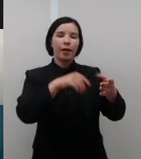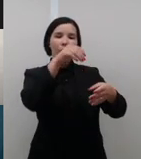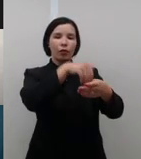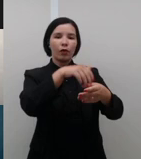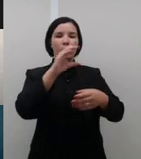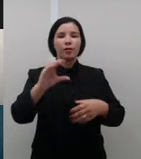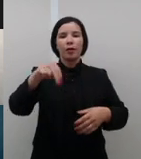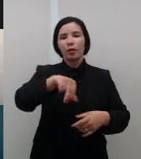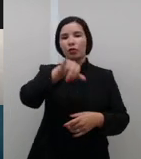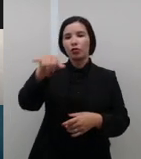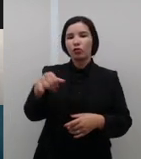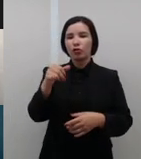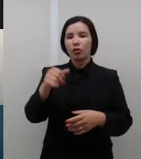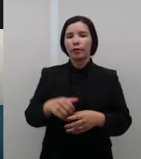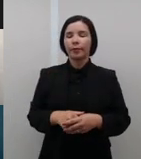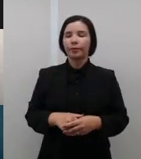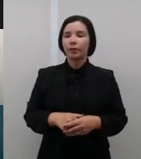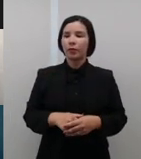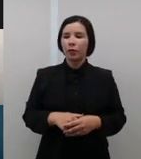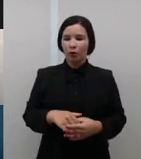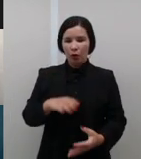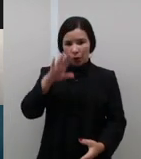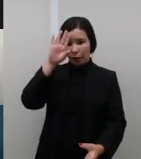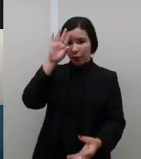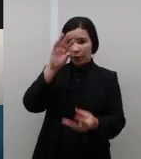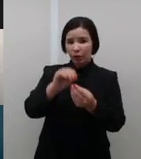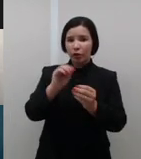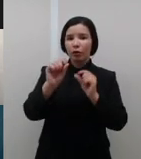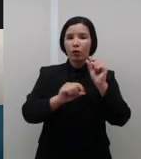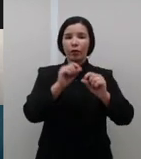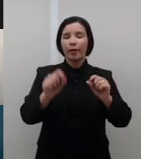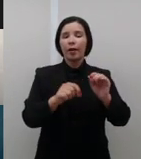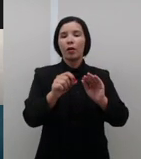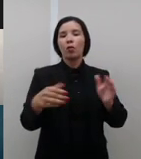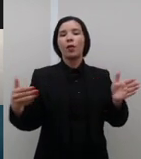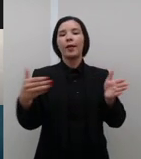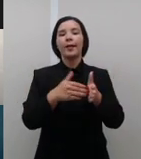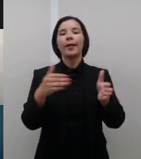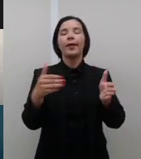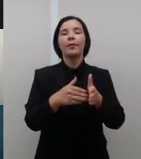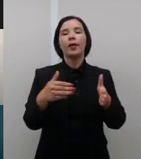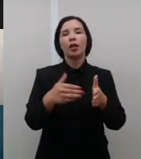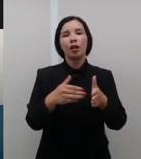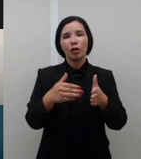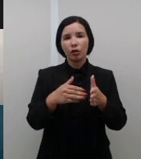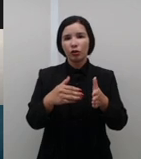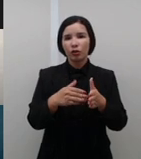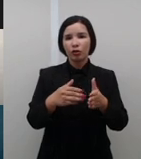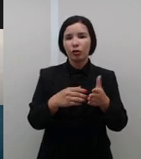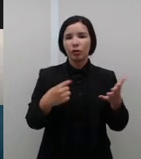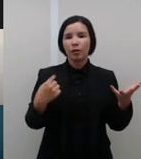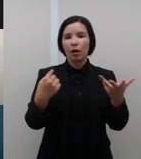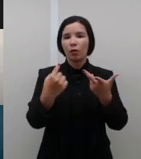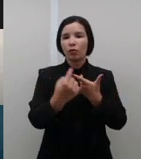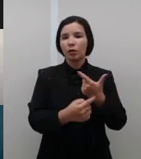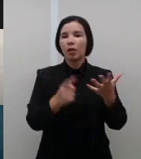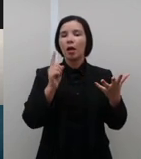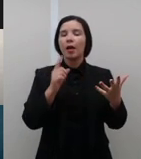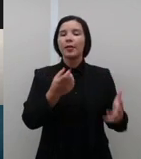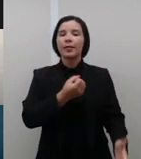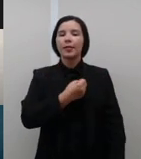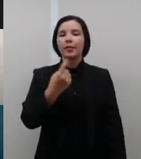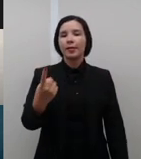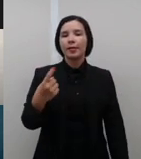foi considerada, enquanto data limite para aquisição dos títulos alheios aos itens 7.1, incisos 1 e 2